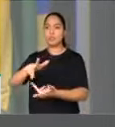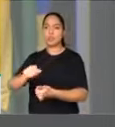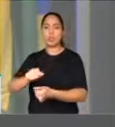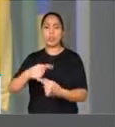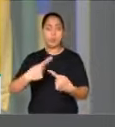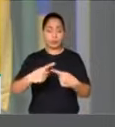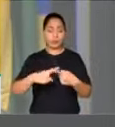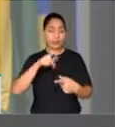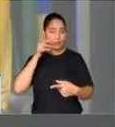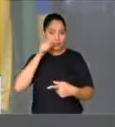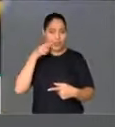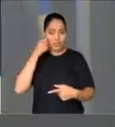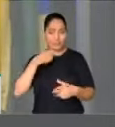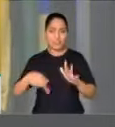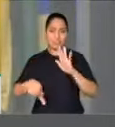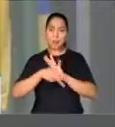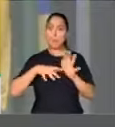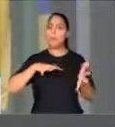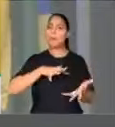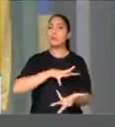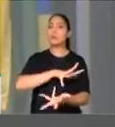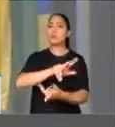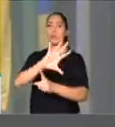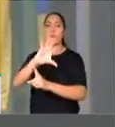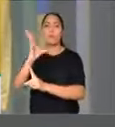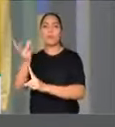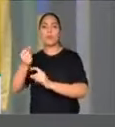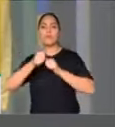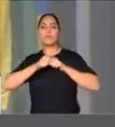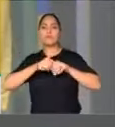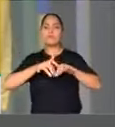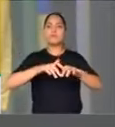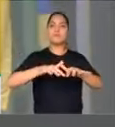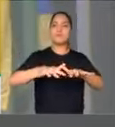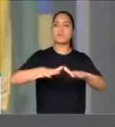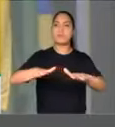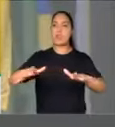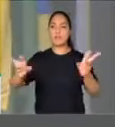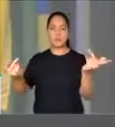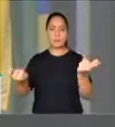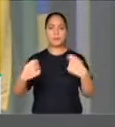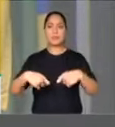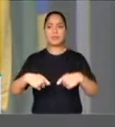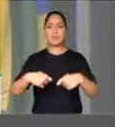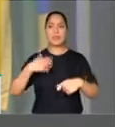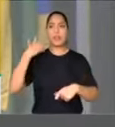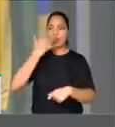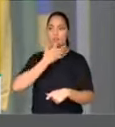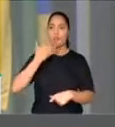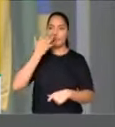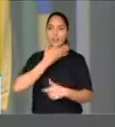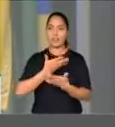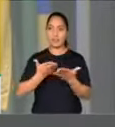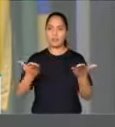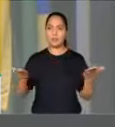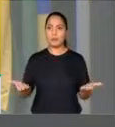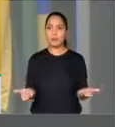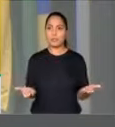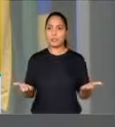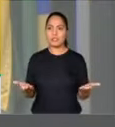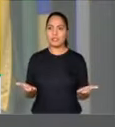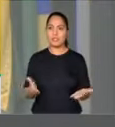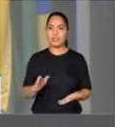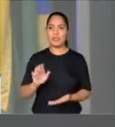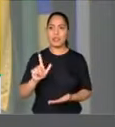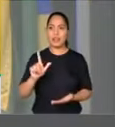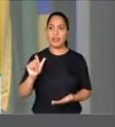artista do mundo. Eu já viajei todo o mundo com a minha arte, a arte me proporcionou isso. E eu vou cantar para vocês agora,